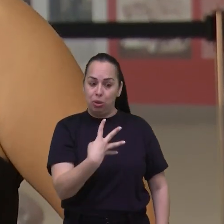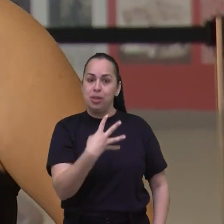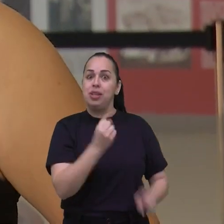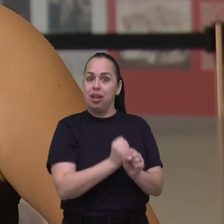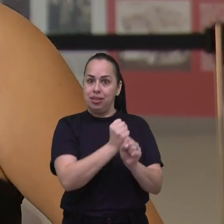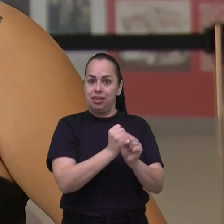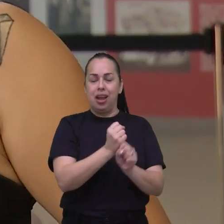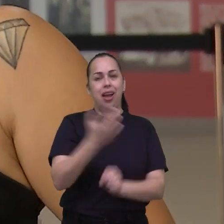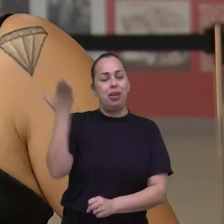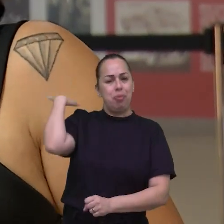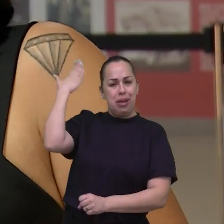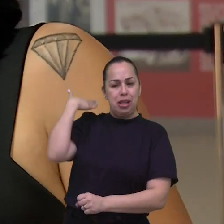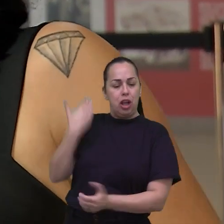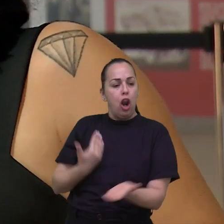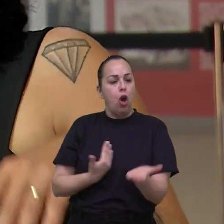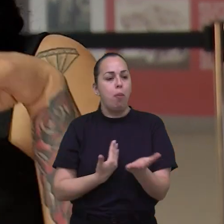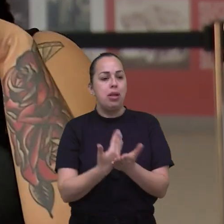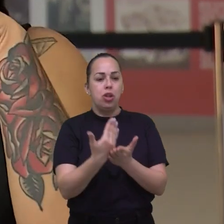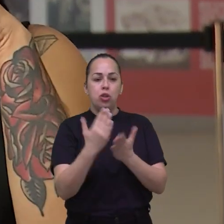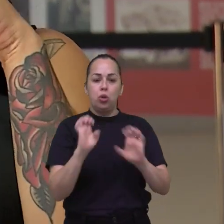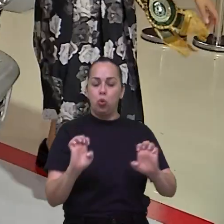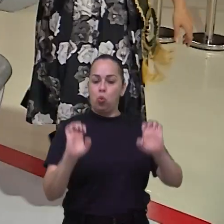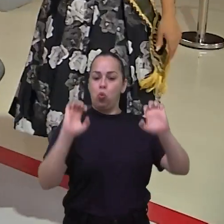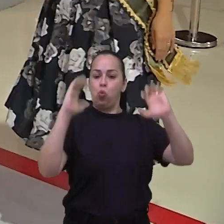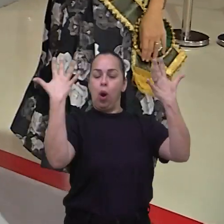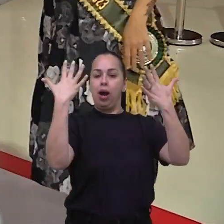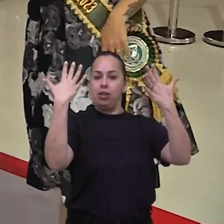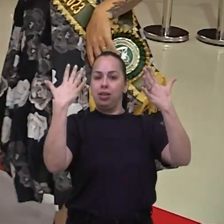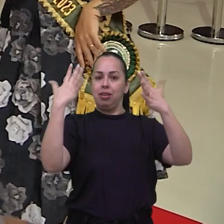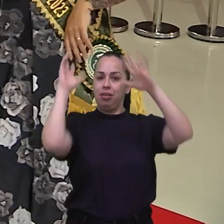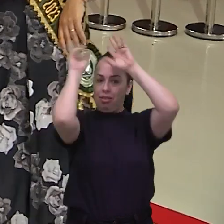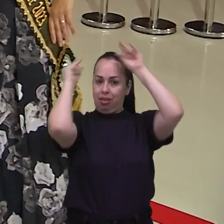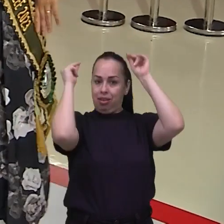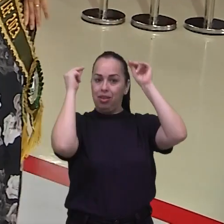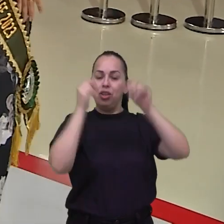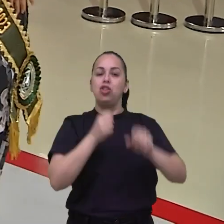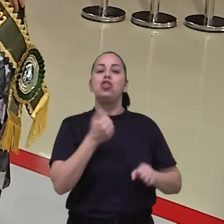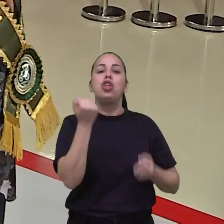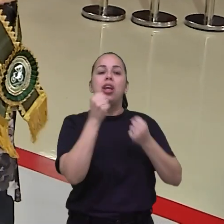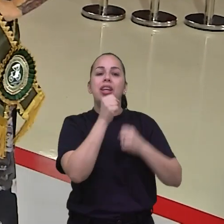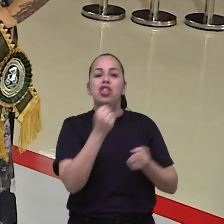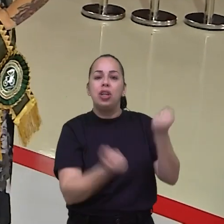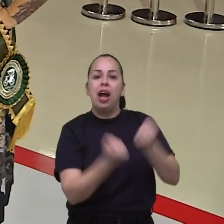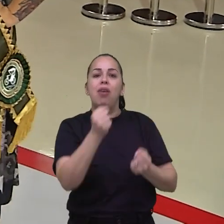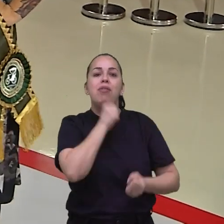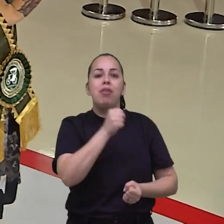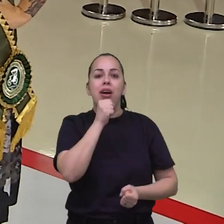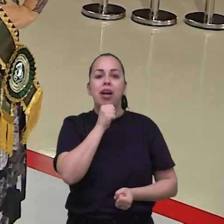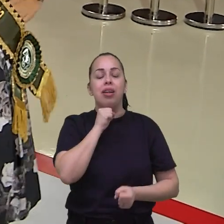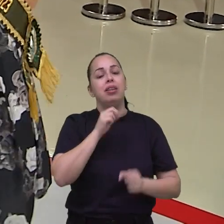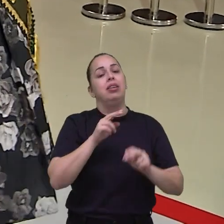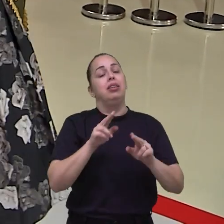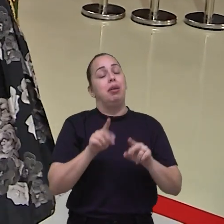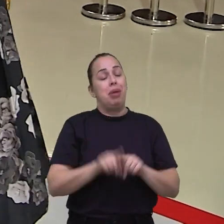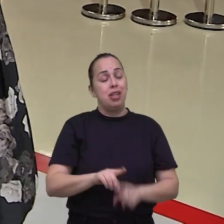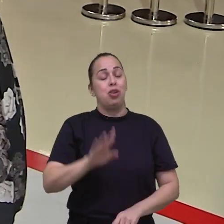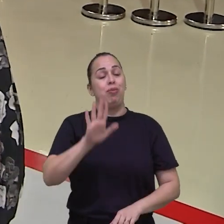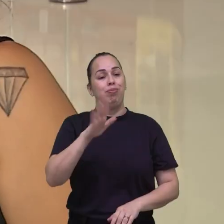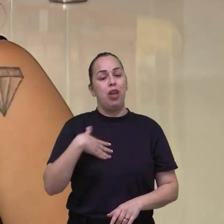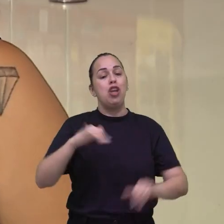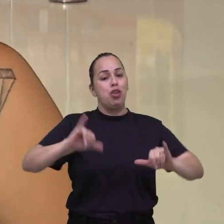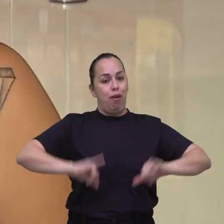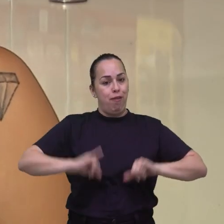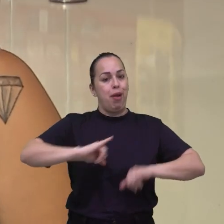14 anos. Ela começou nos eventos de carros antigos, onde sofria com o machismo em meio ao público majoritariamente